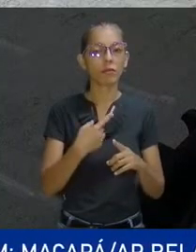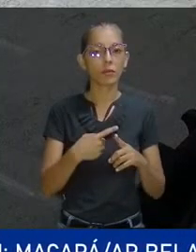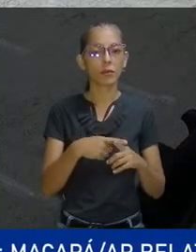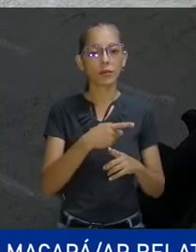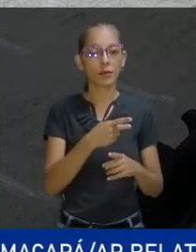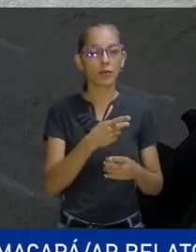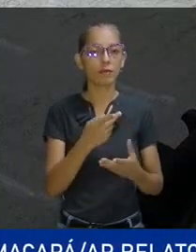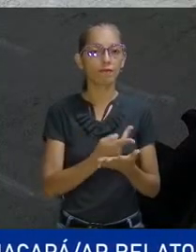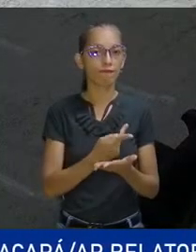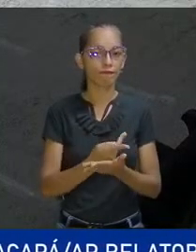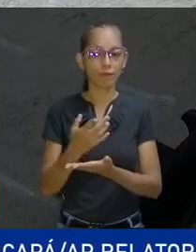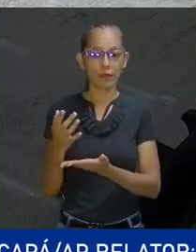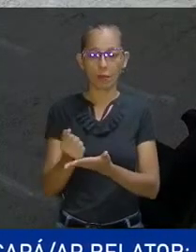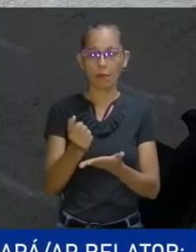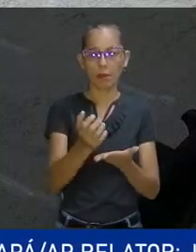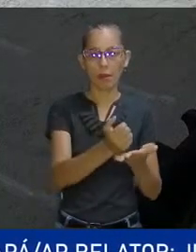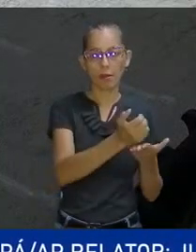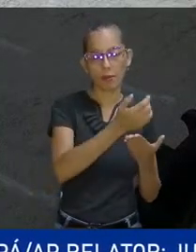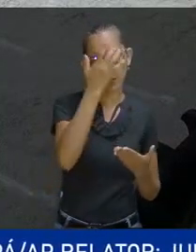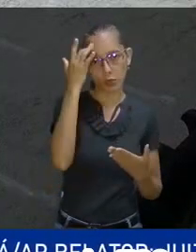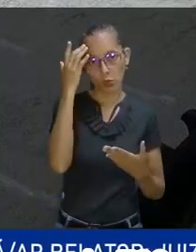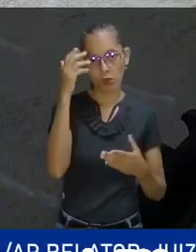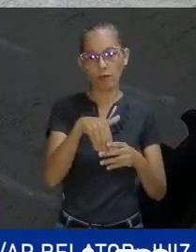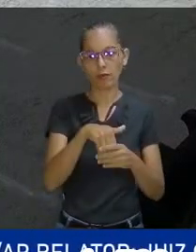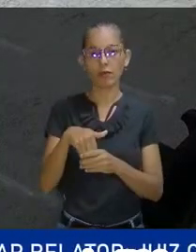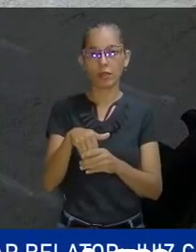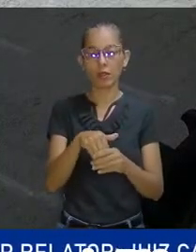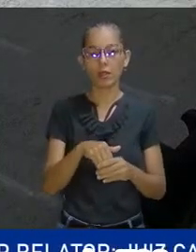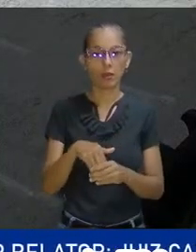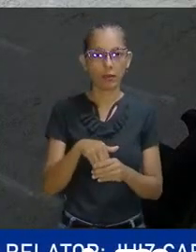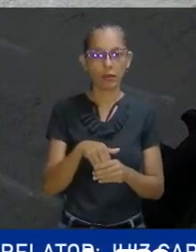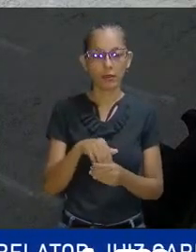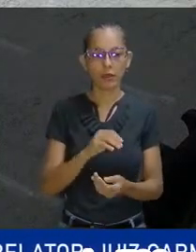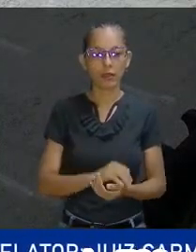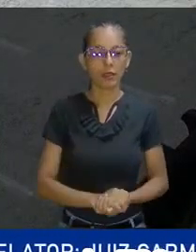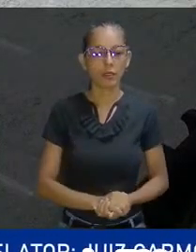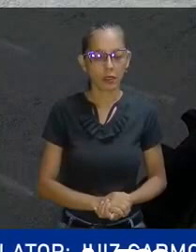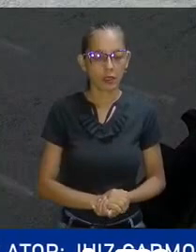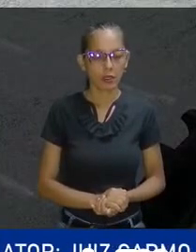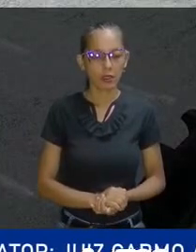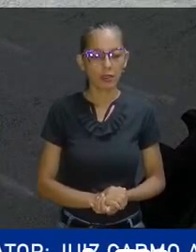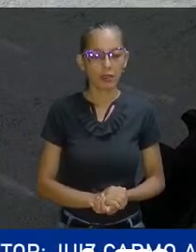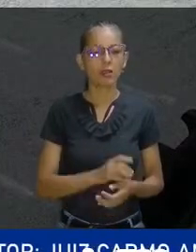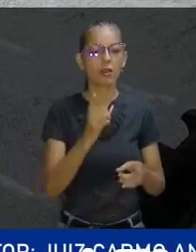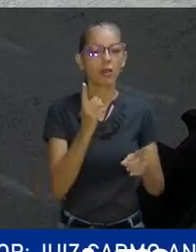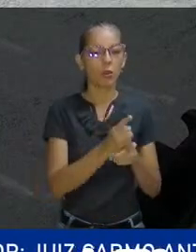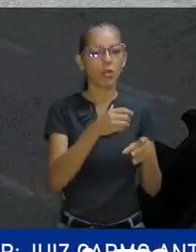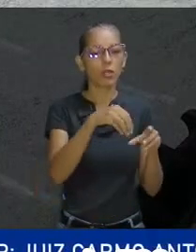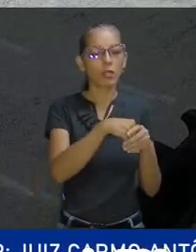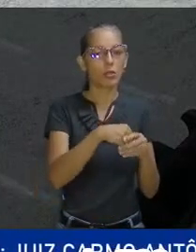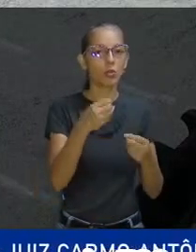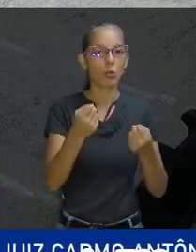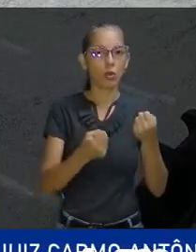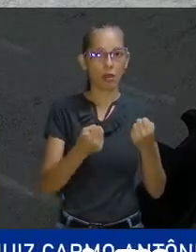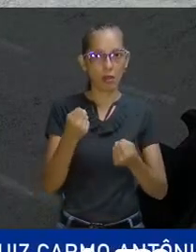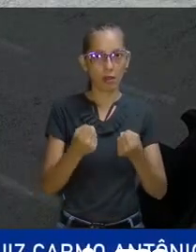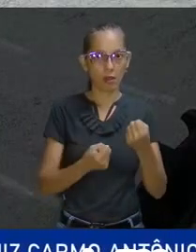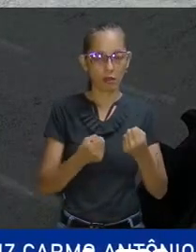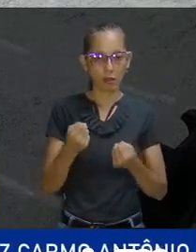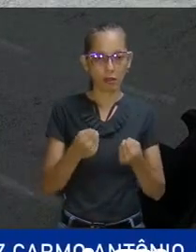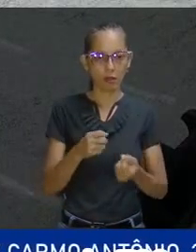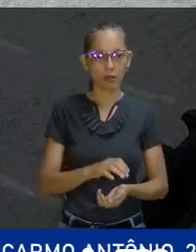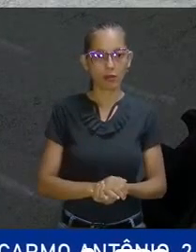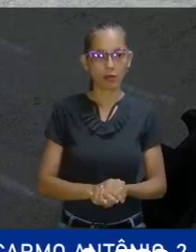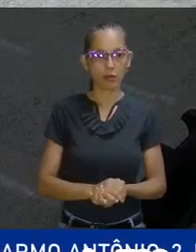2022-0068-873 da DPF. Durante a busca veicular, encontraram 37